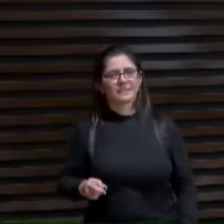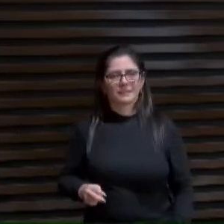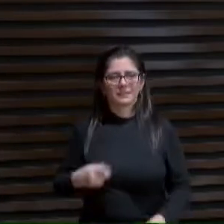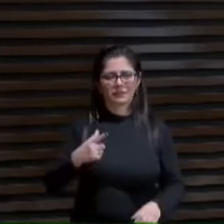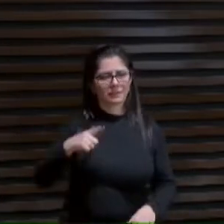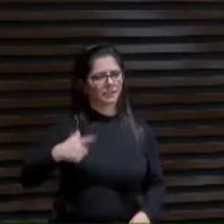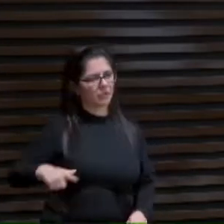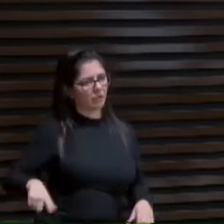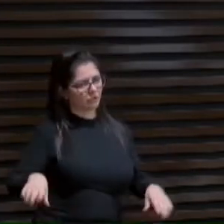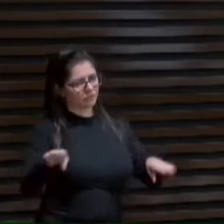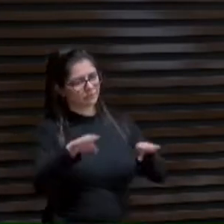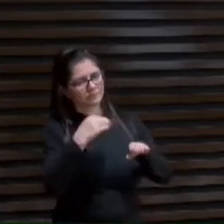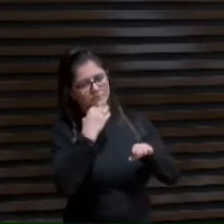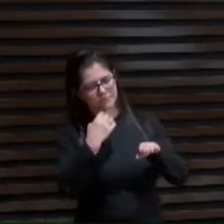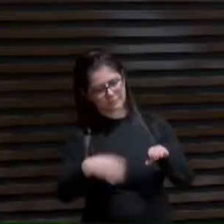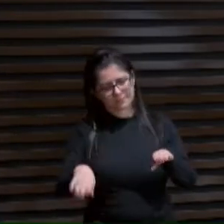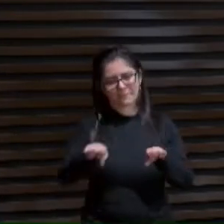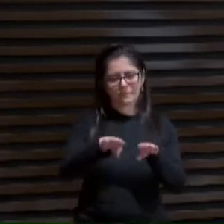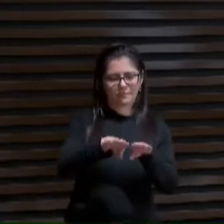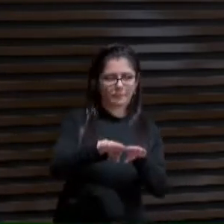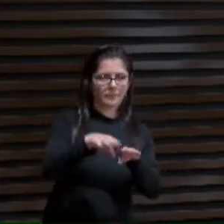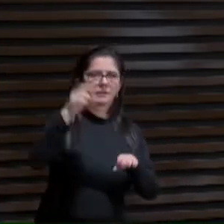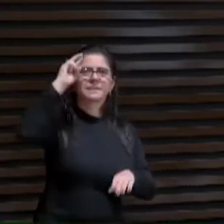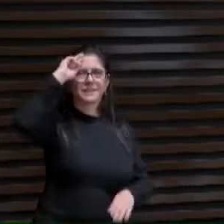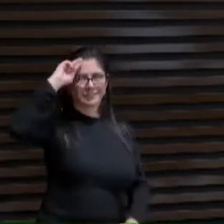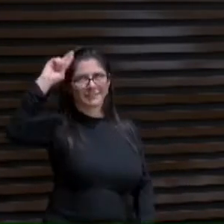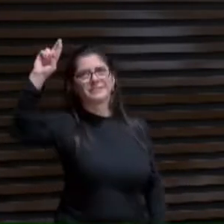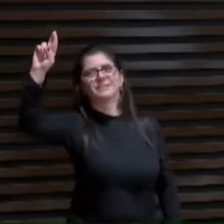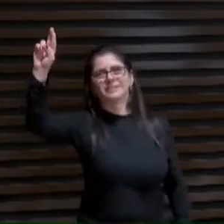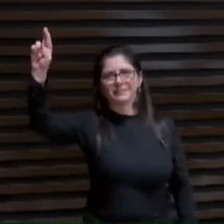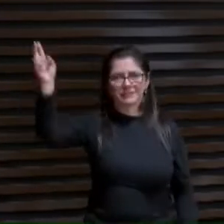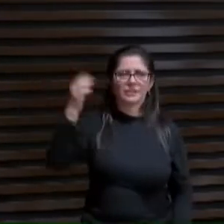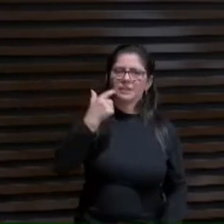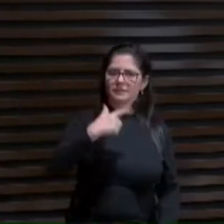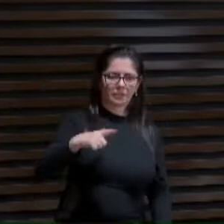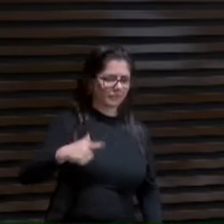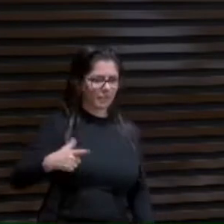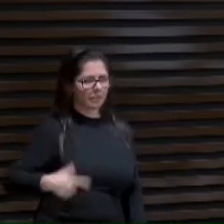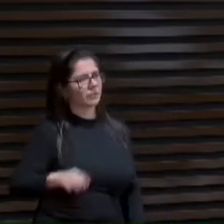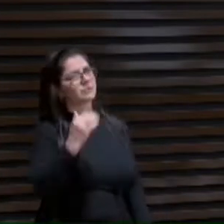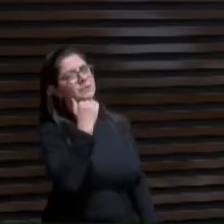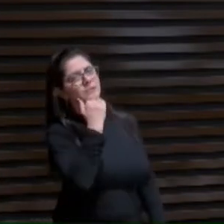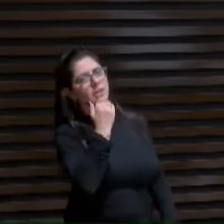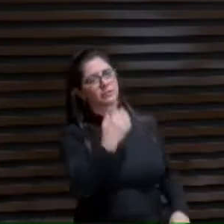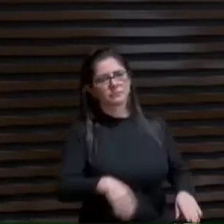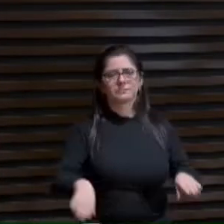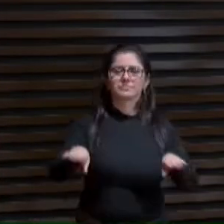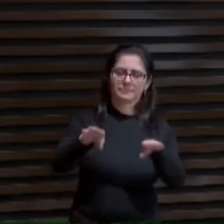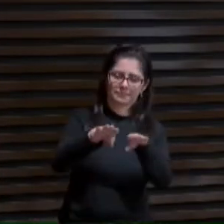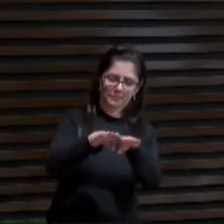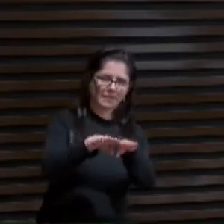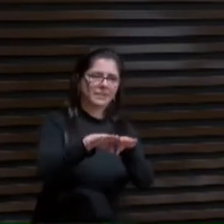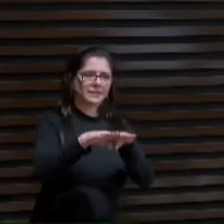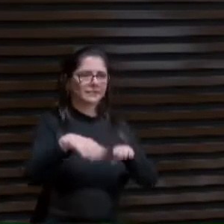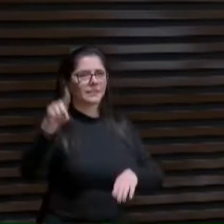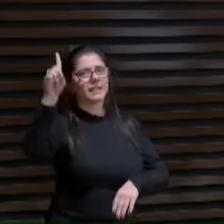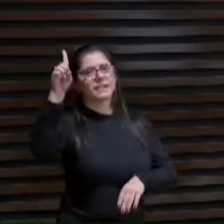Não há outro igual. Ao Senhor não há outro igual. Ele